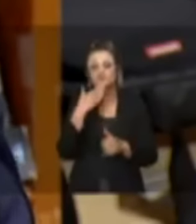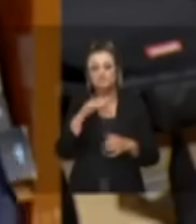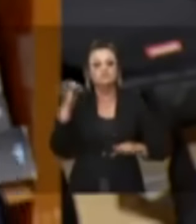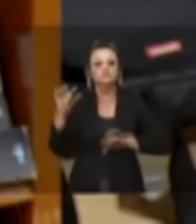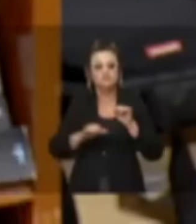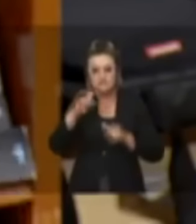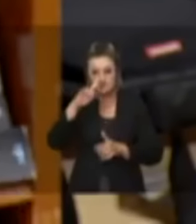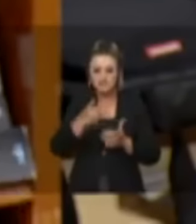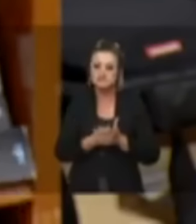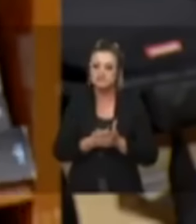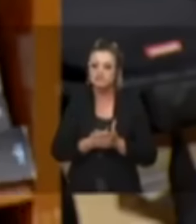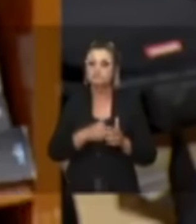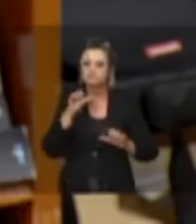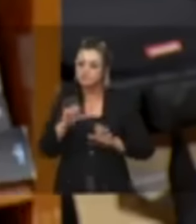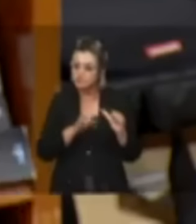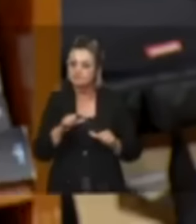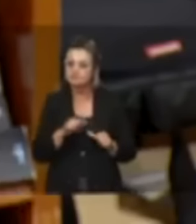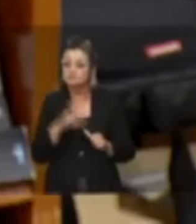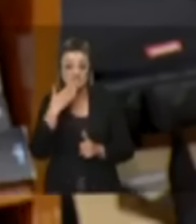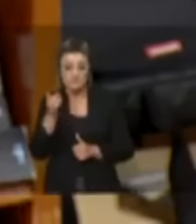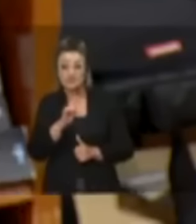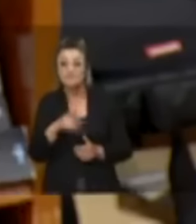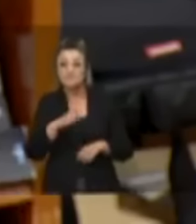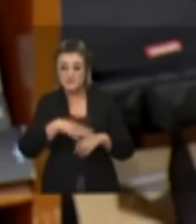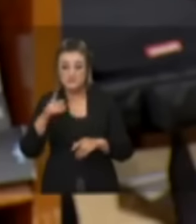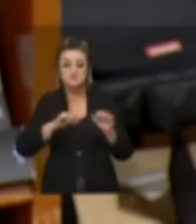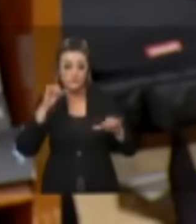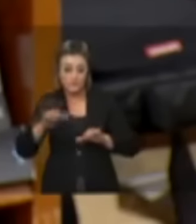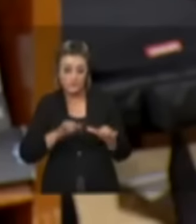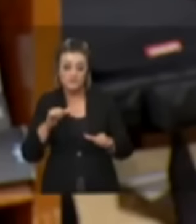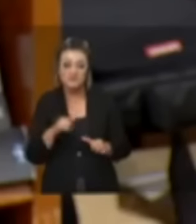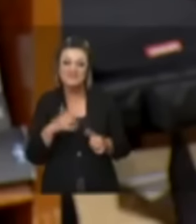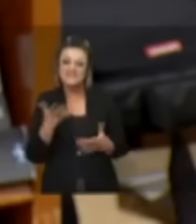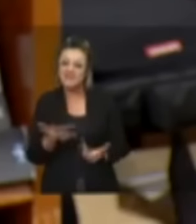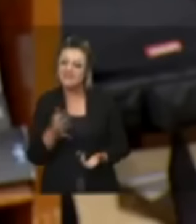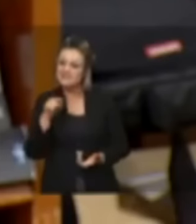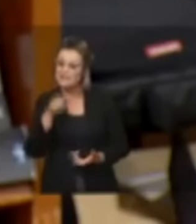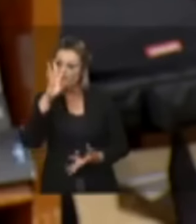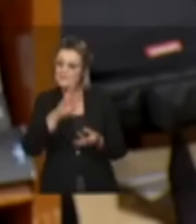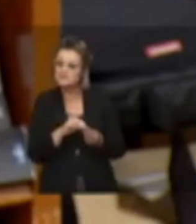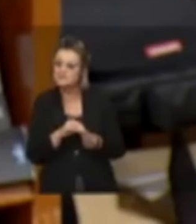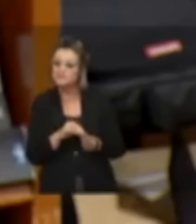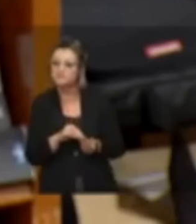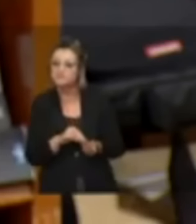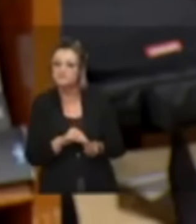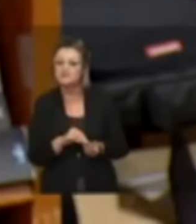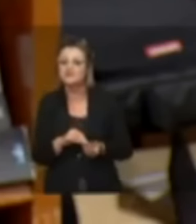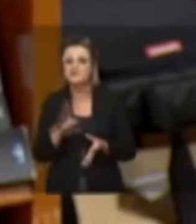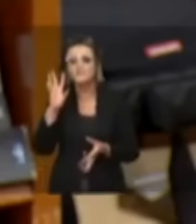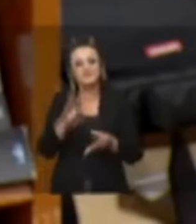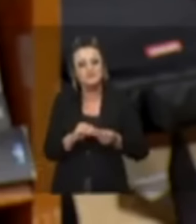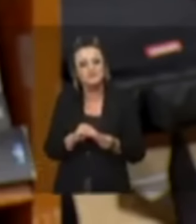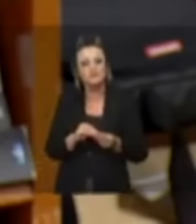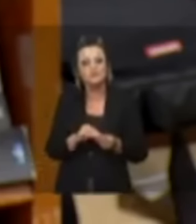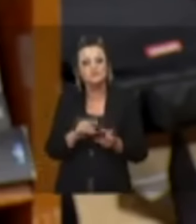decisão da instância originária e aqui é que eu acho que se coloca a questão